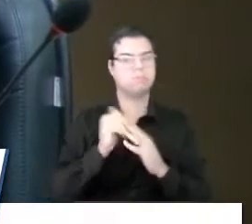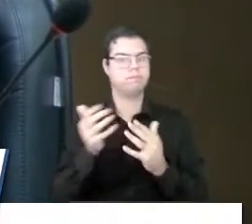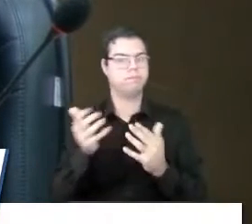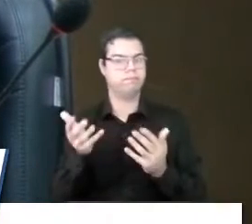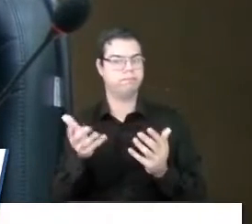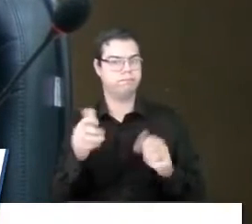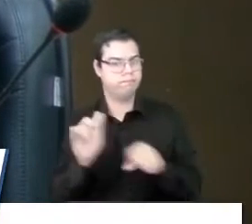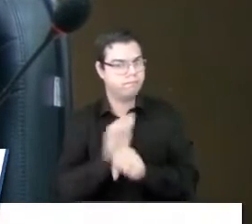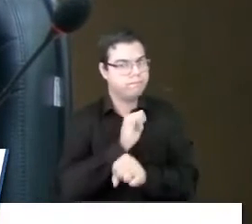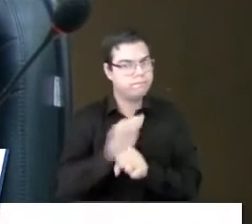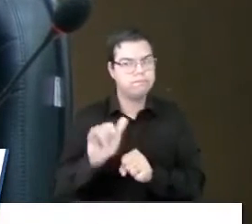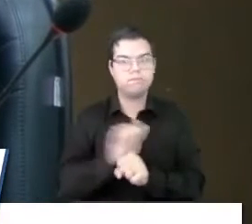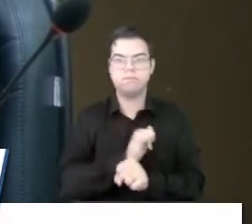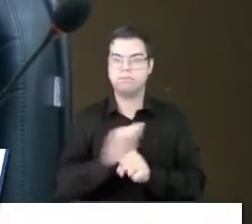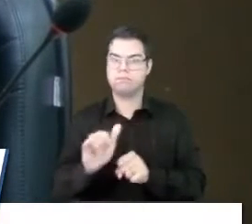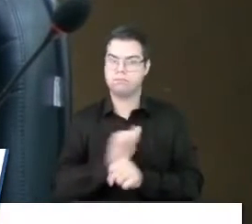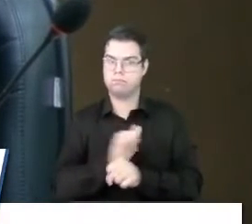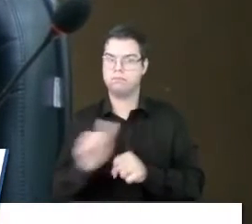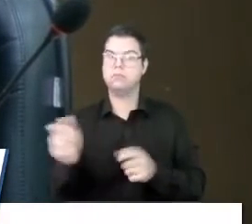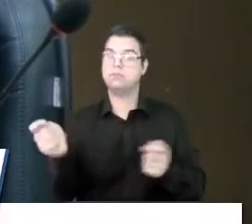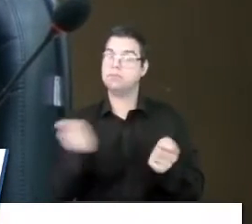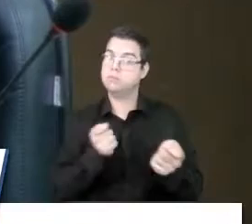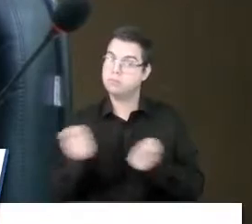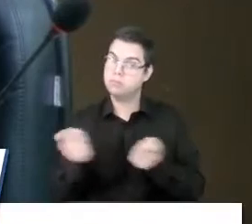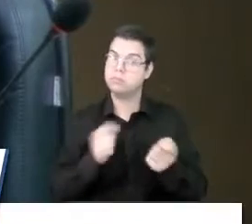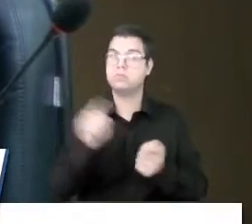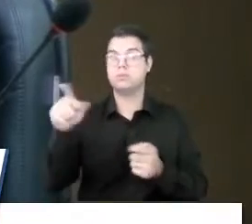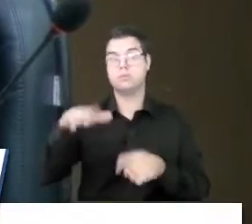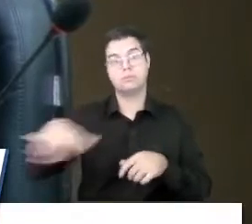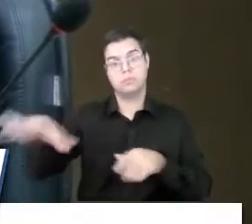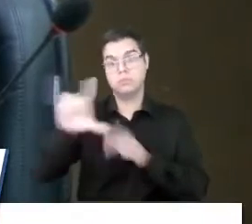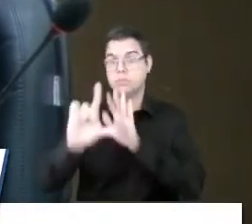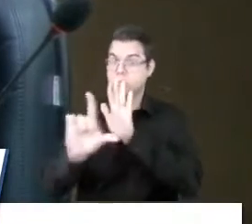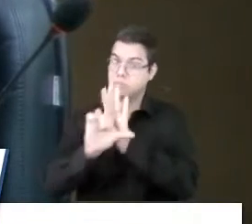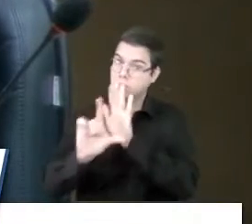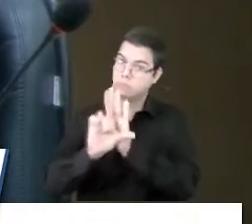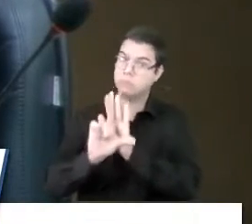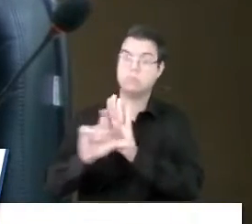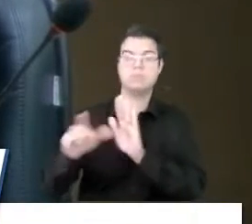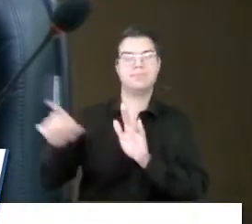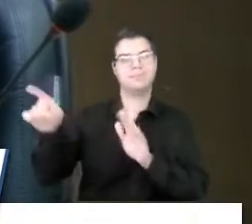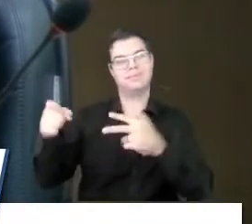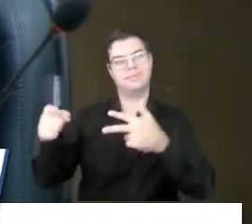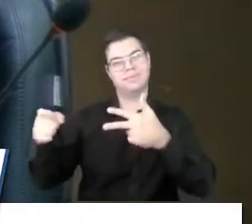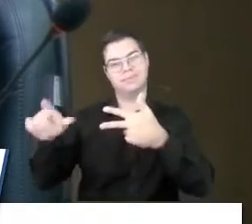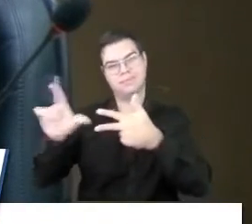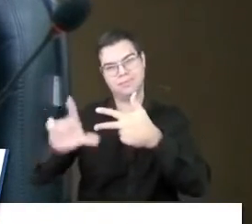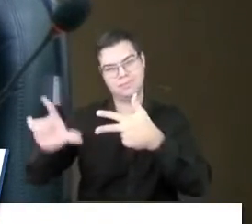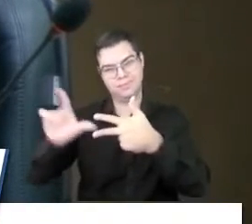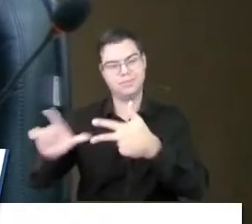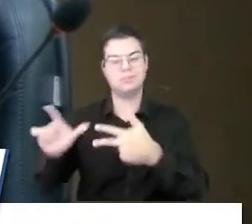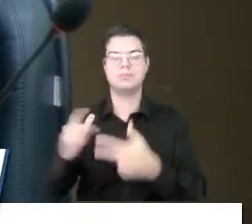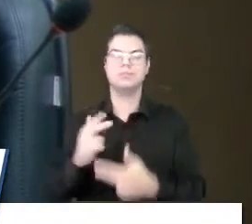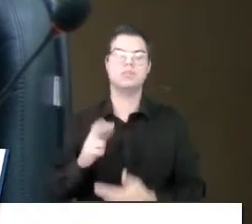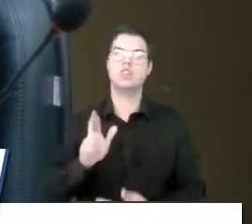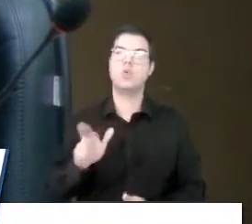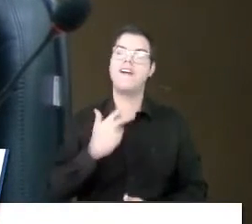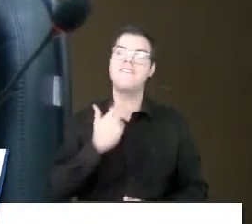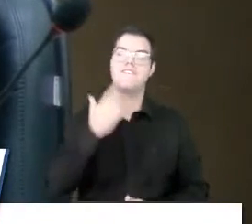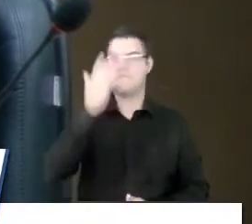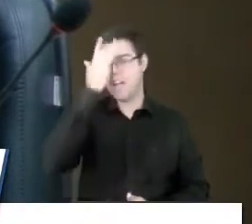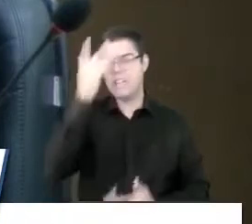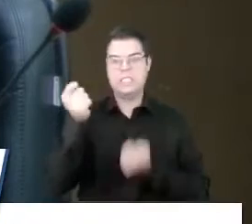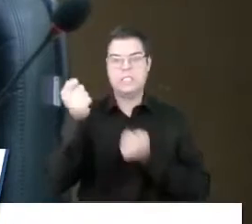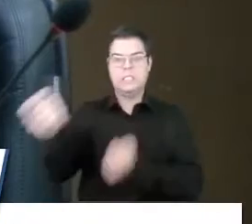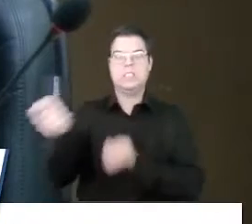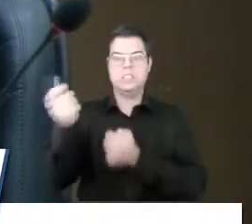as coisas com o legislativo. Precisa. Não vai ser fácil querer empurrar tudo por goela abaixo.